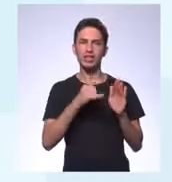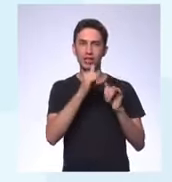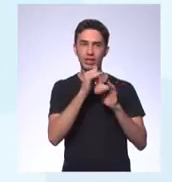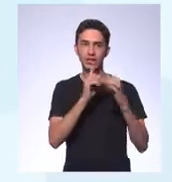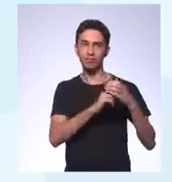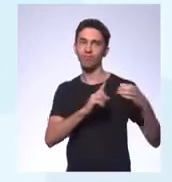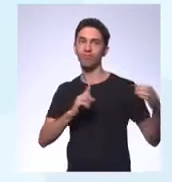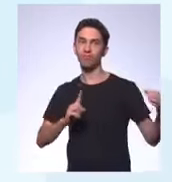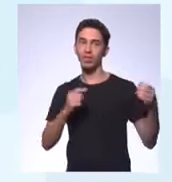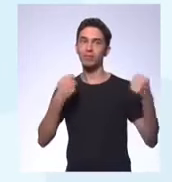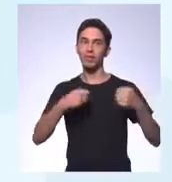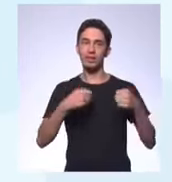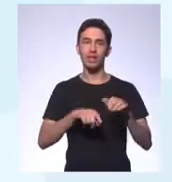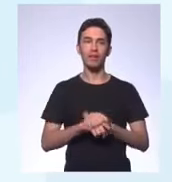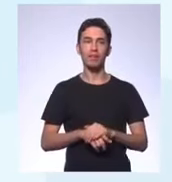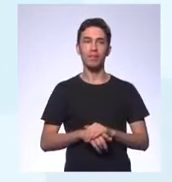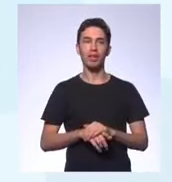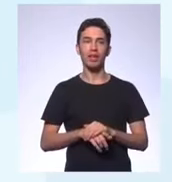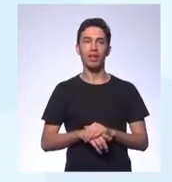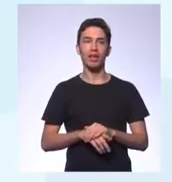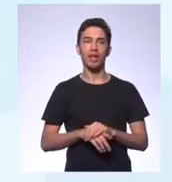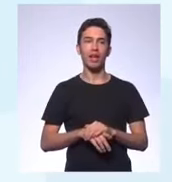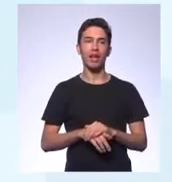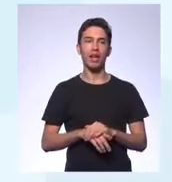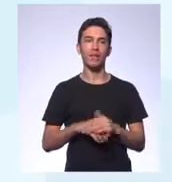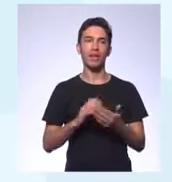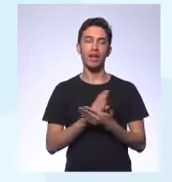desse isolamento social. Próximo.